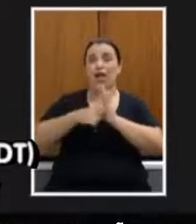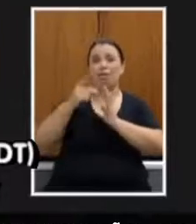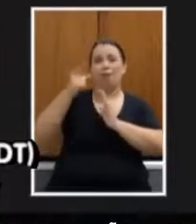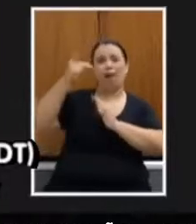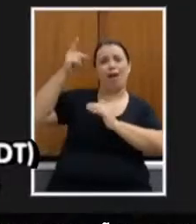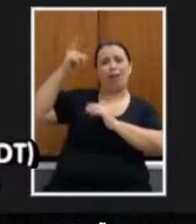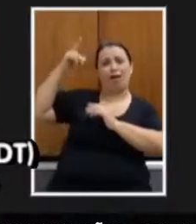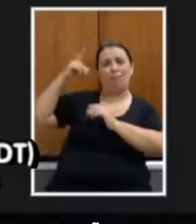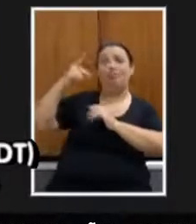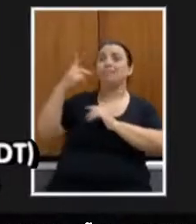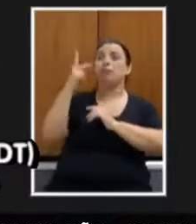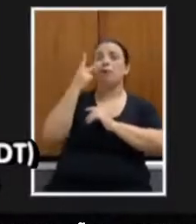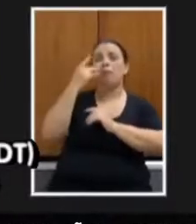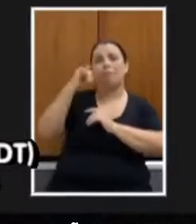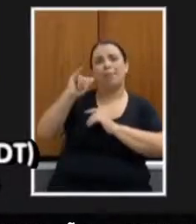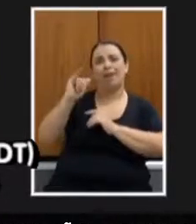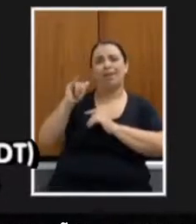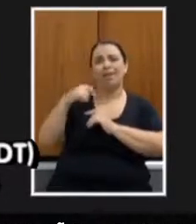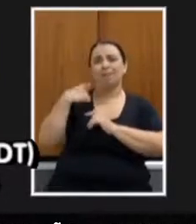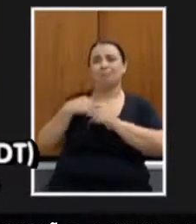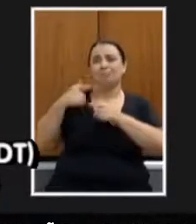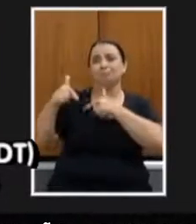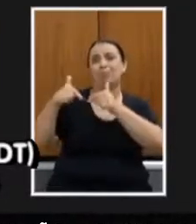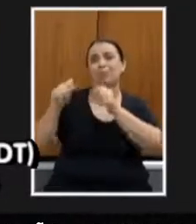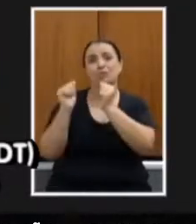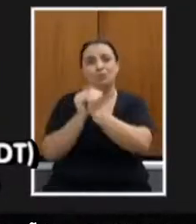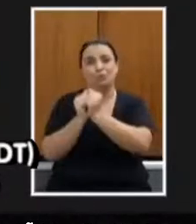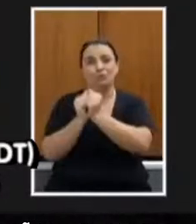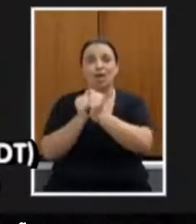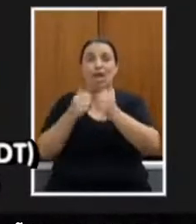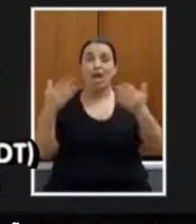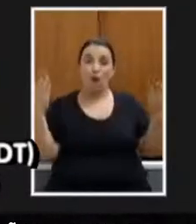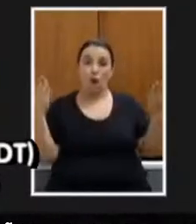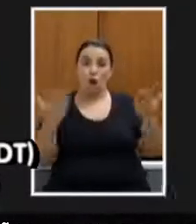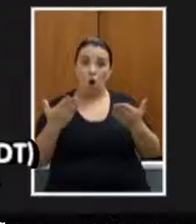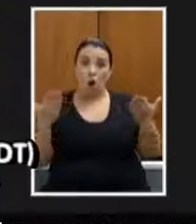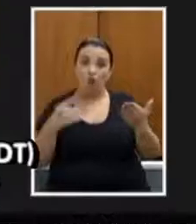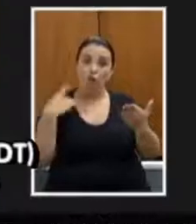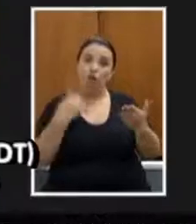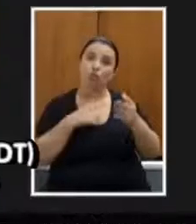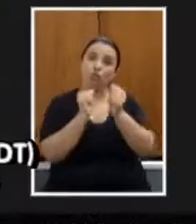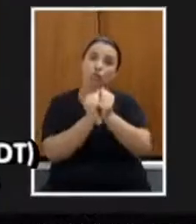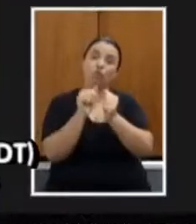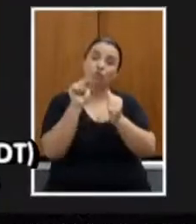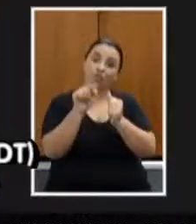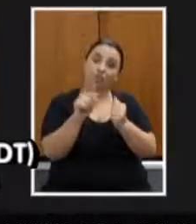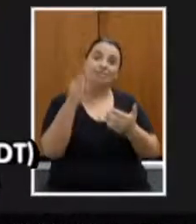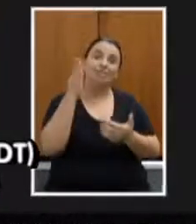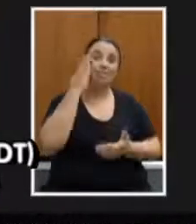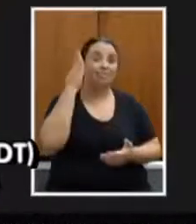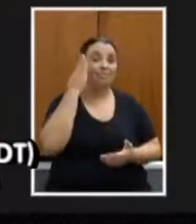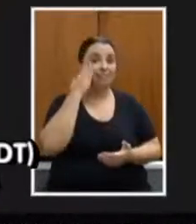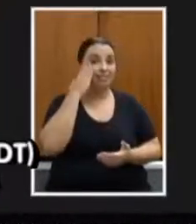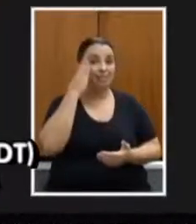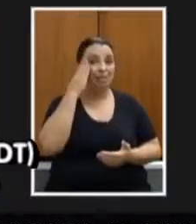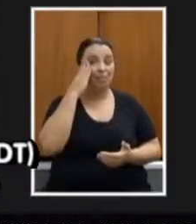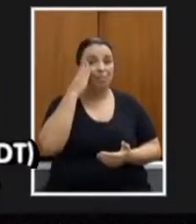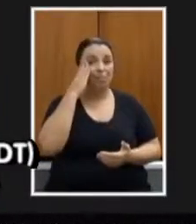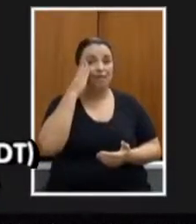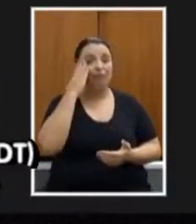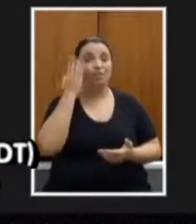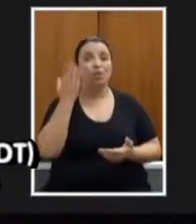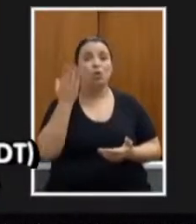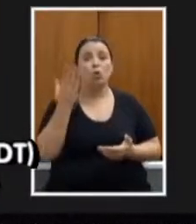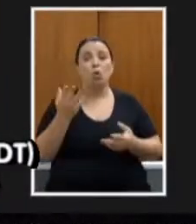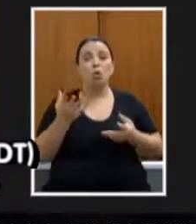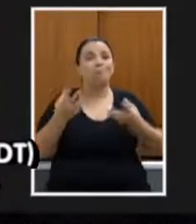hoje a gente, do seu lado, sabendo da grandeza que é,